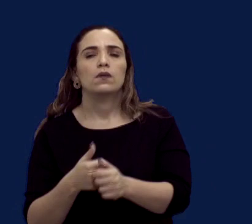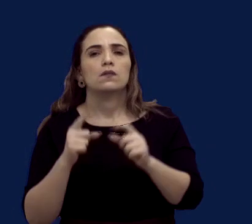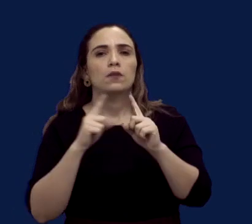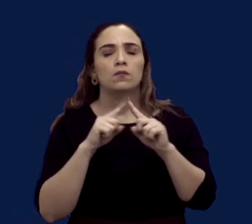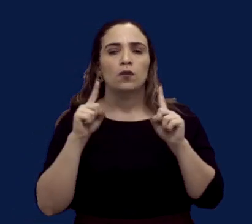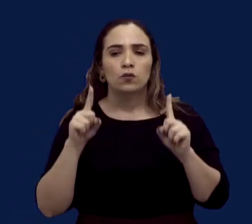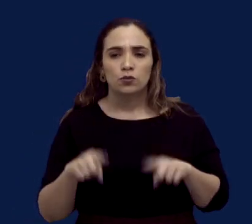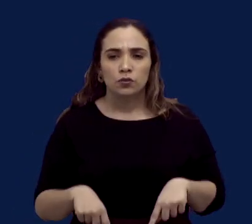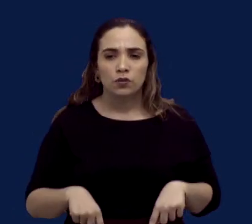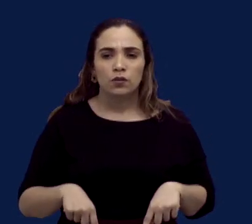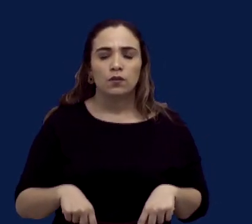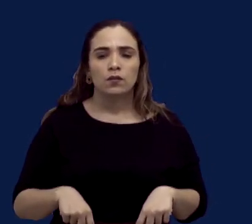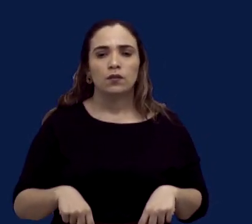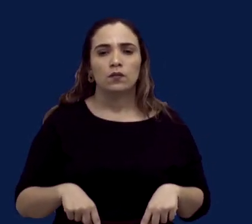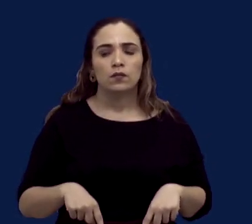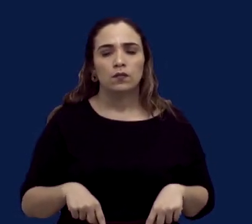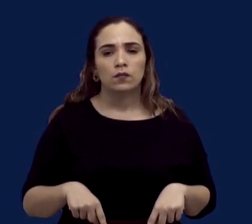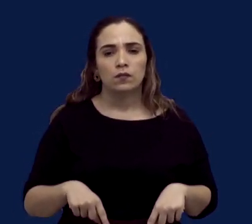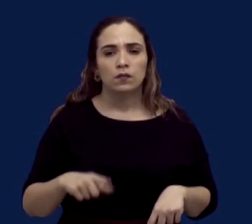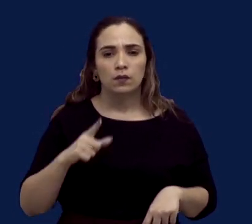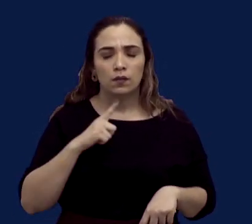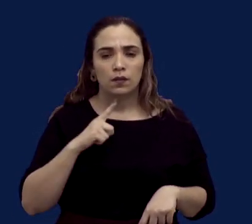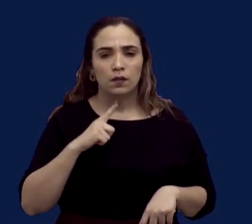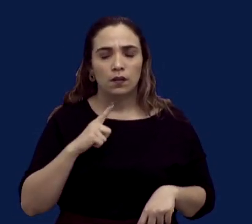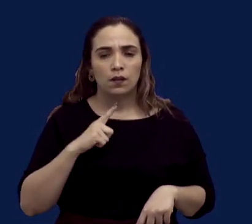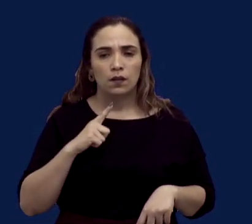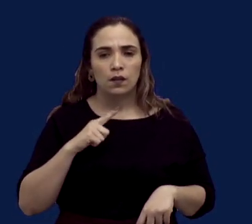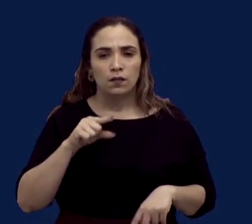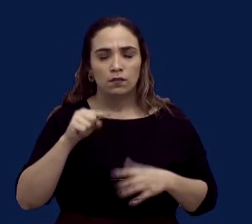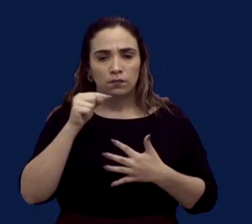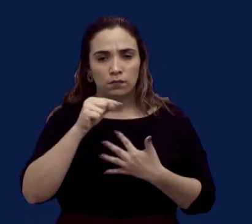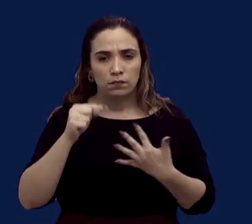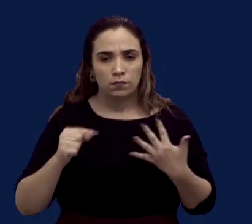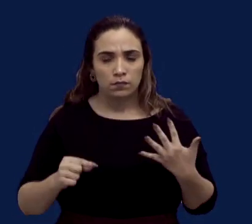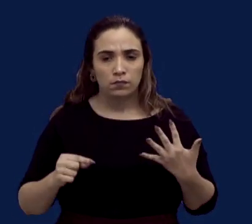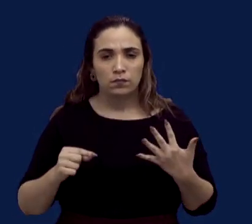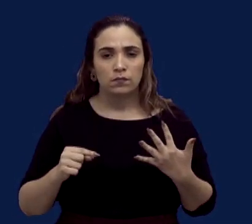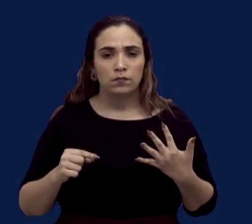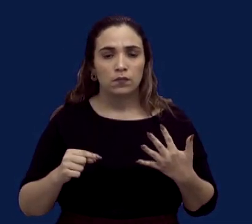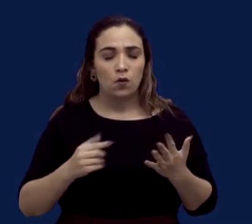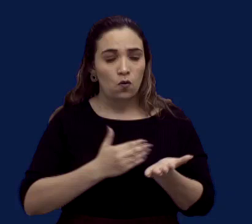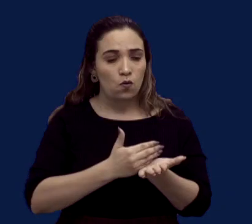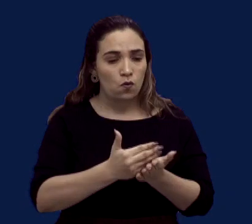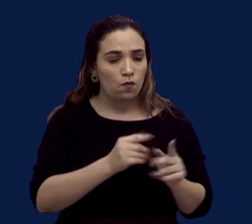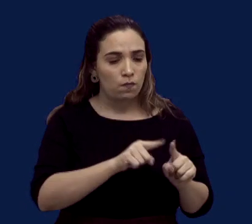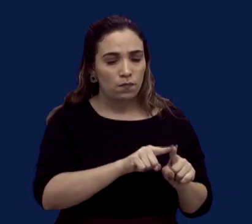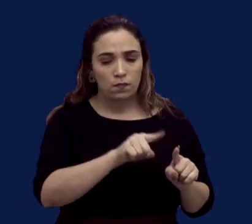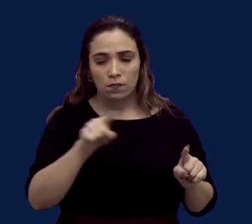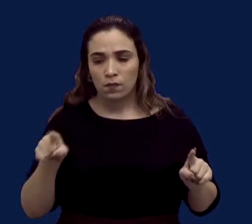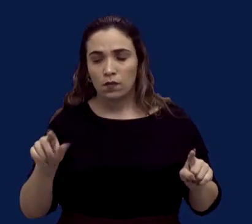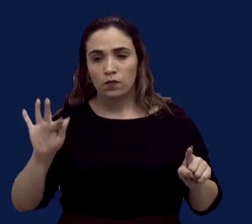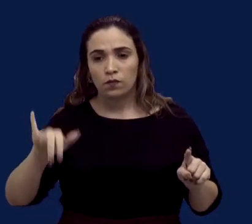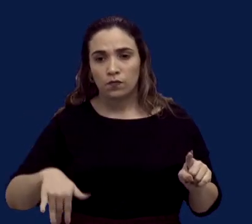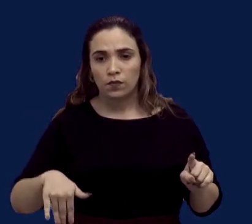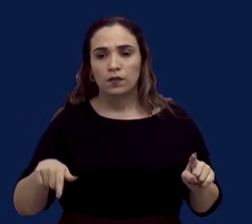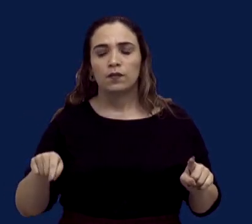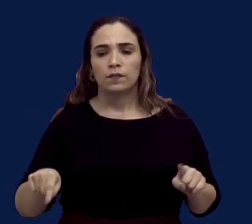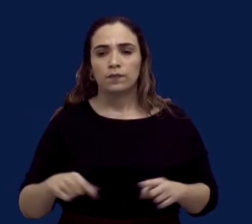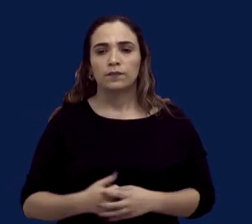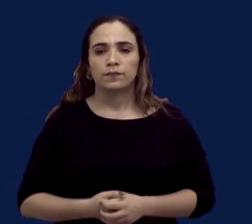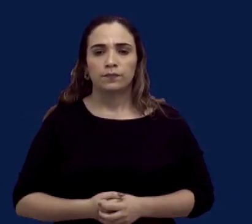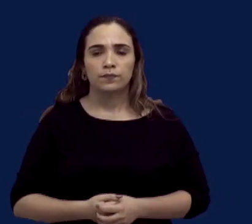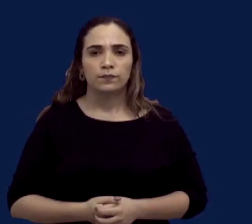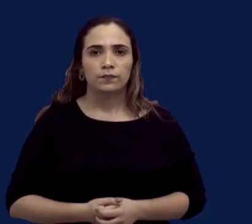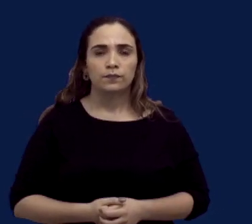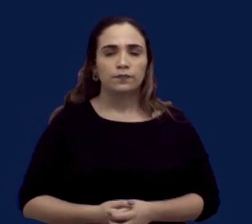projetos, onde você acompanha aquelas ações do início ao fim, né? Do começo ao